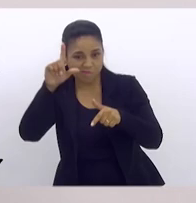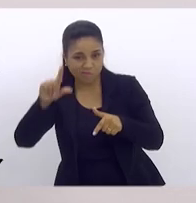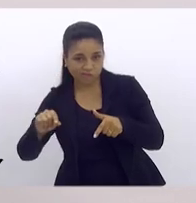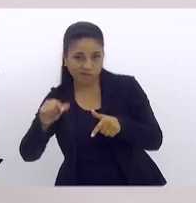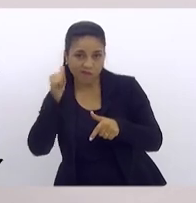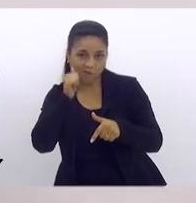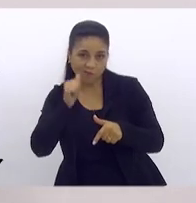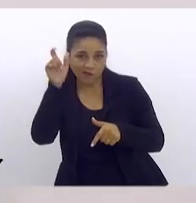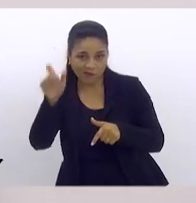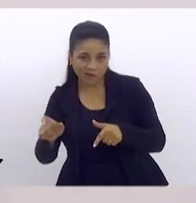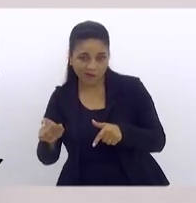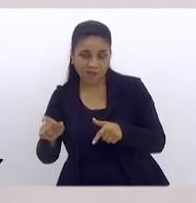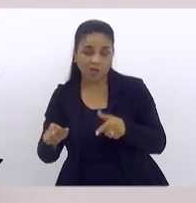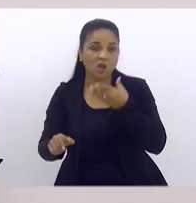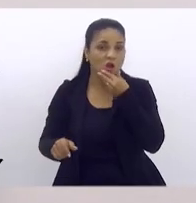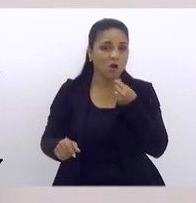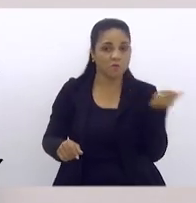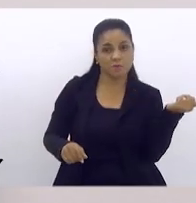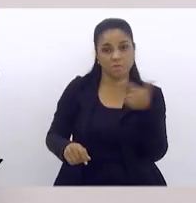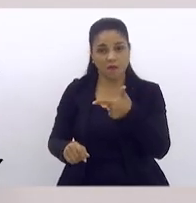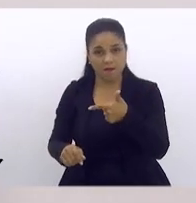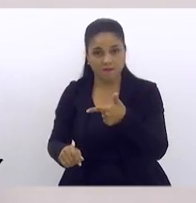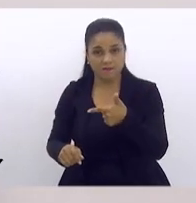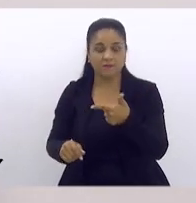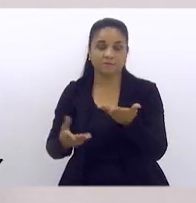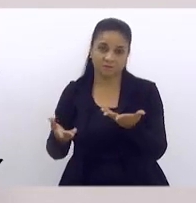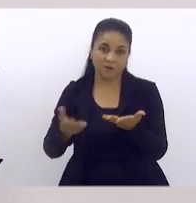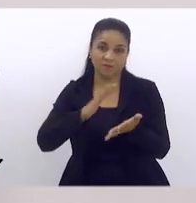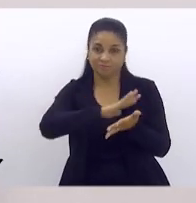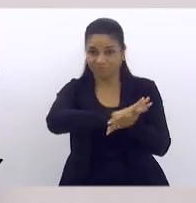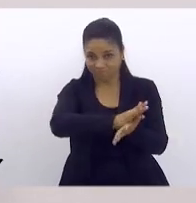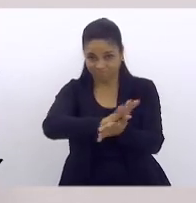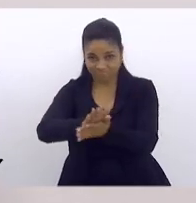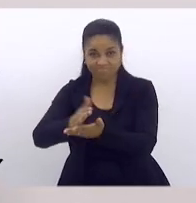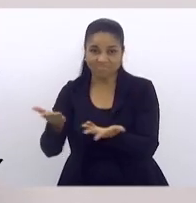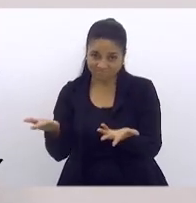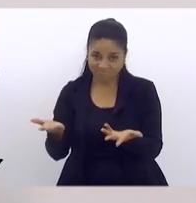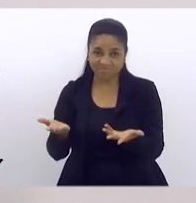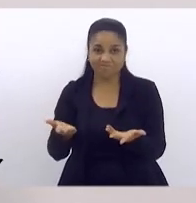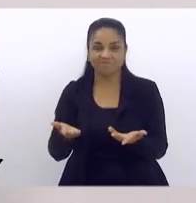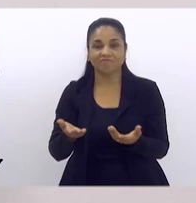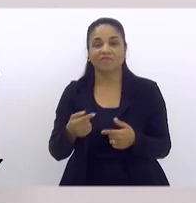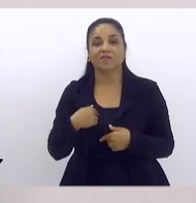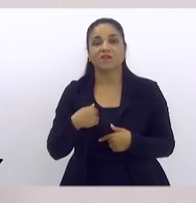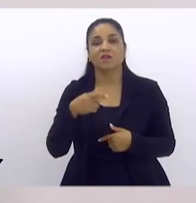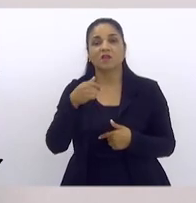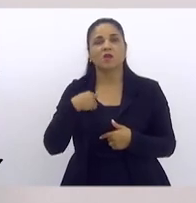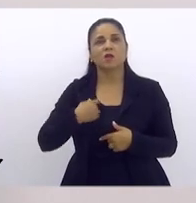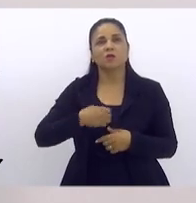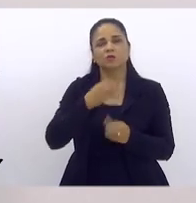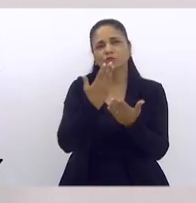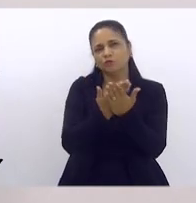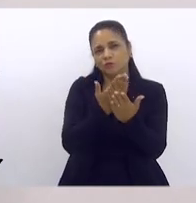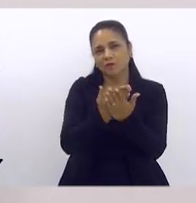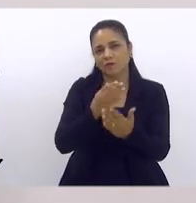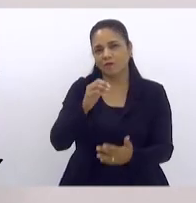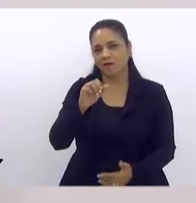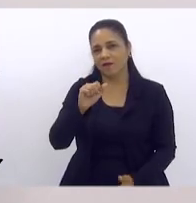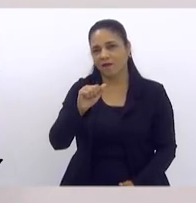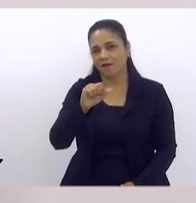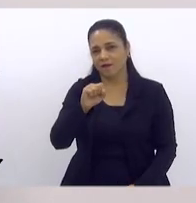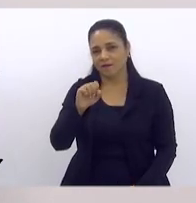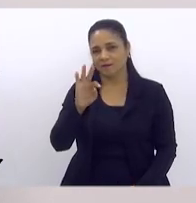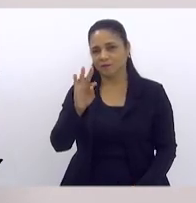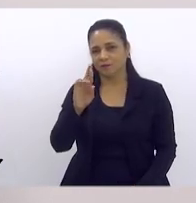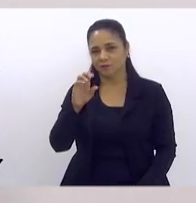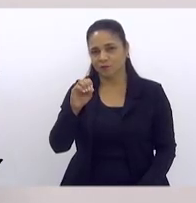um processo discriminativo eu me lembro quando eu estudava astrologia a gente dizia